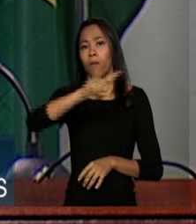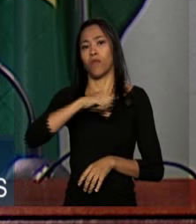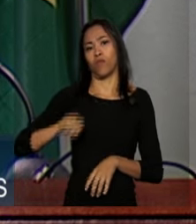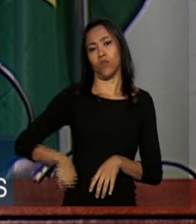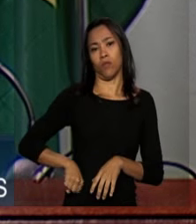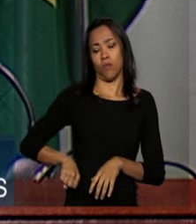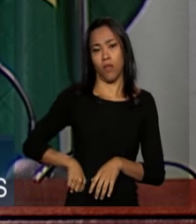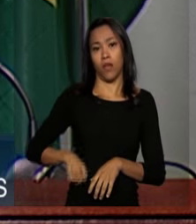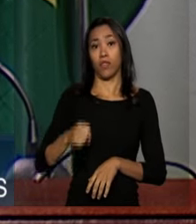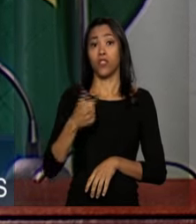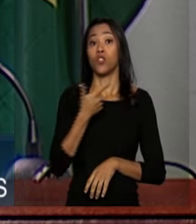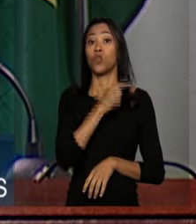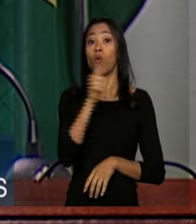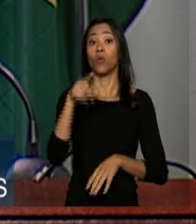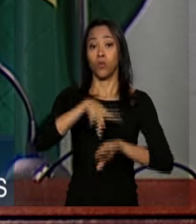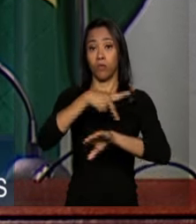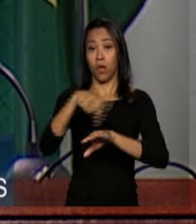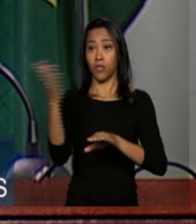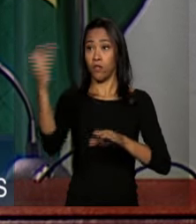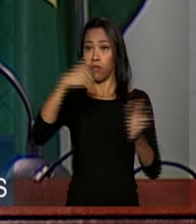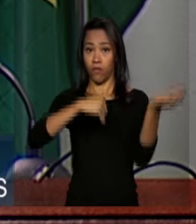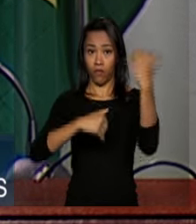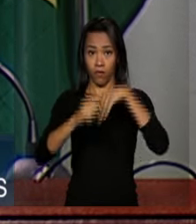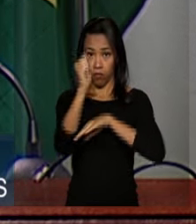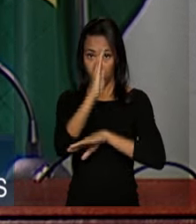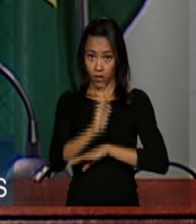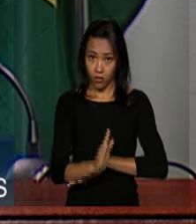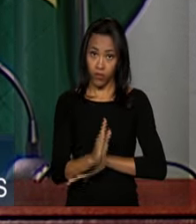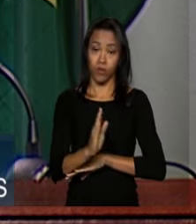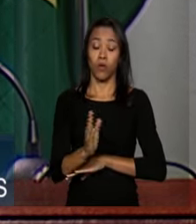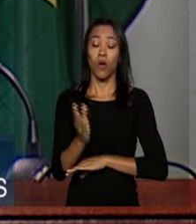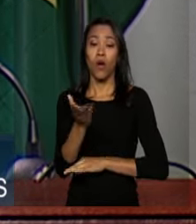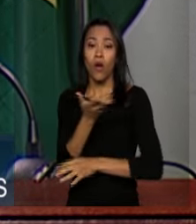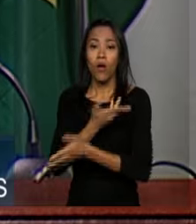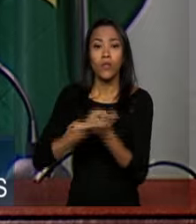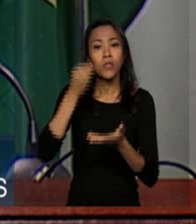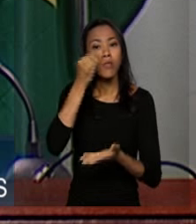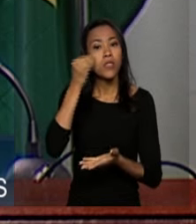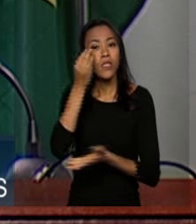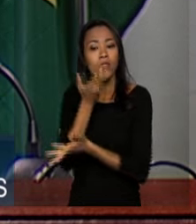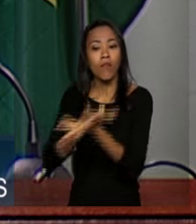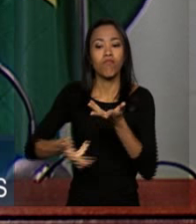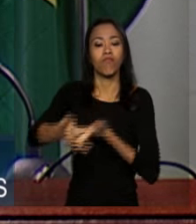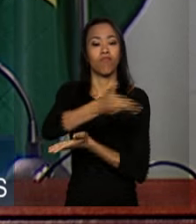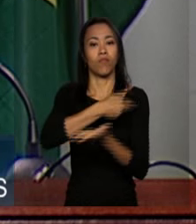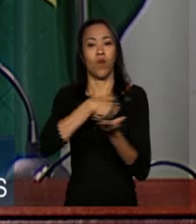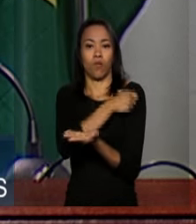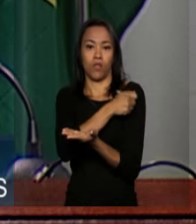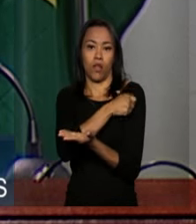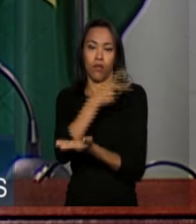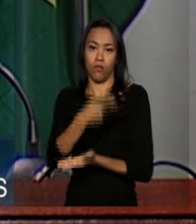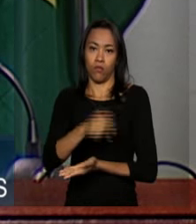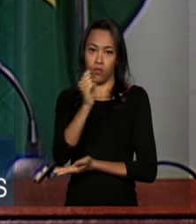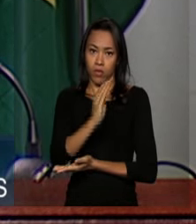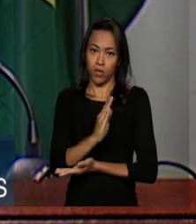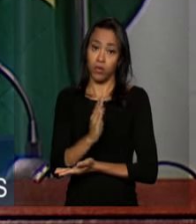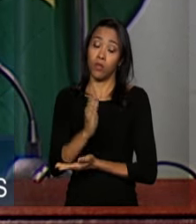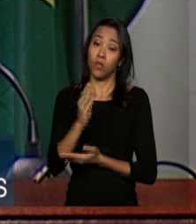que, vindos de outros países, compartilharam com nossos alunos brasileiros esse período de